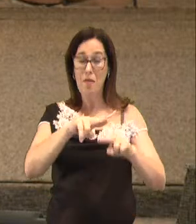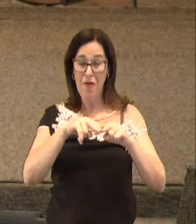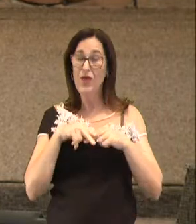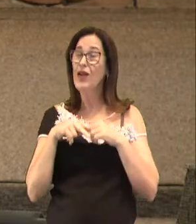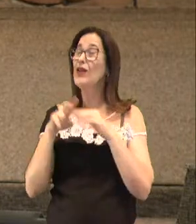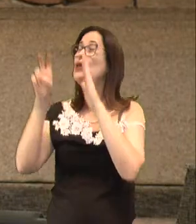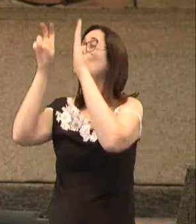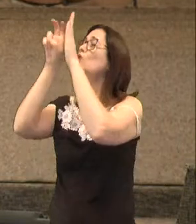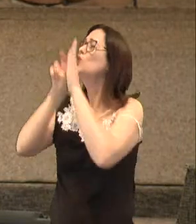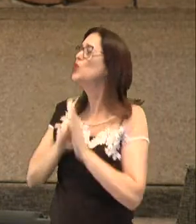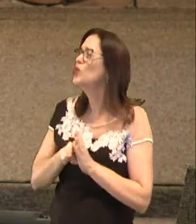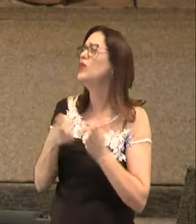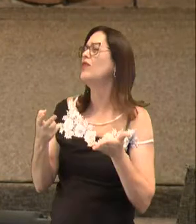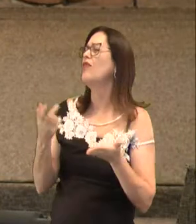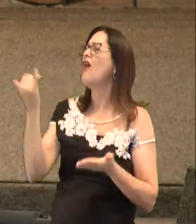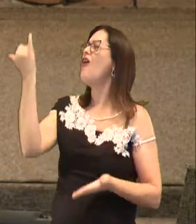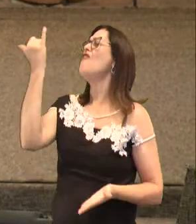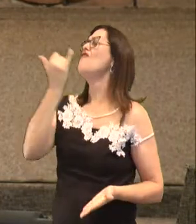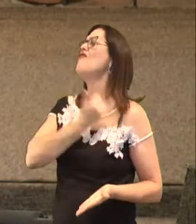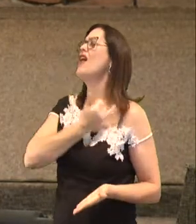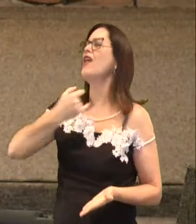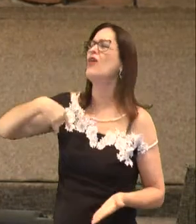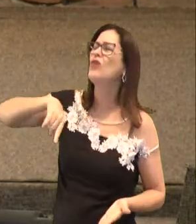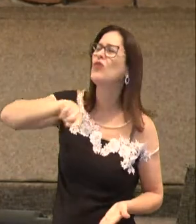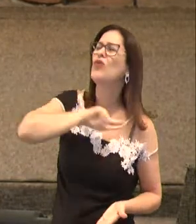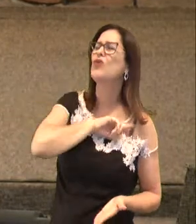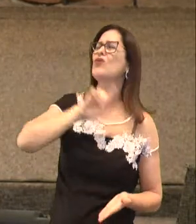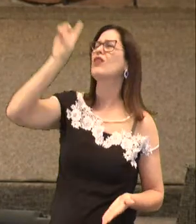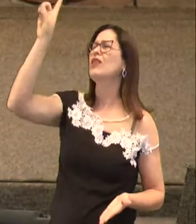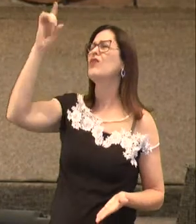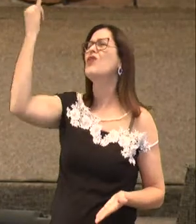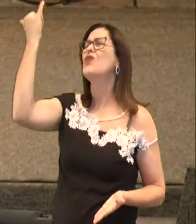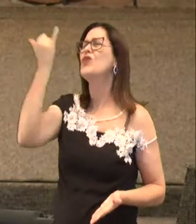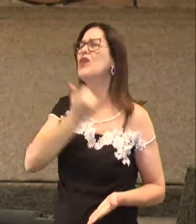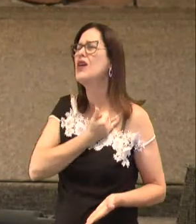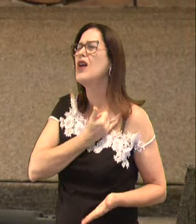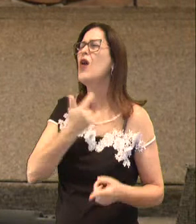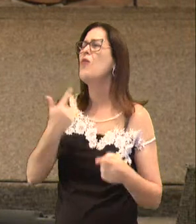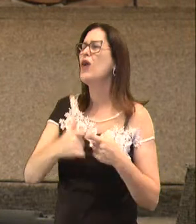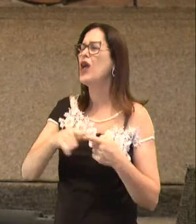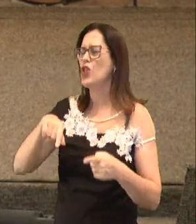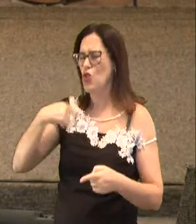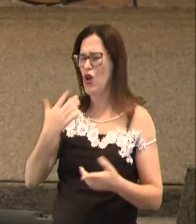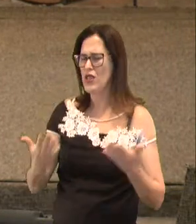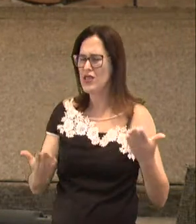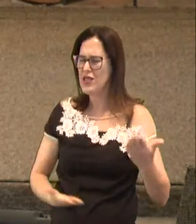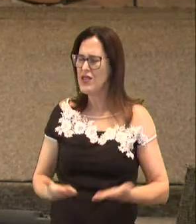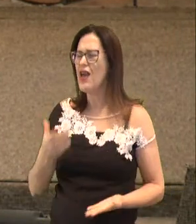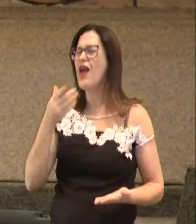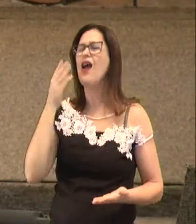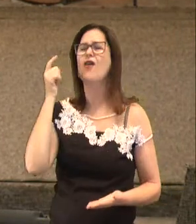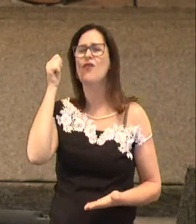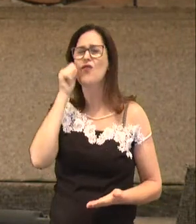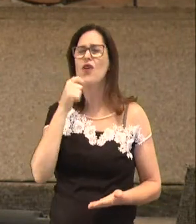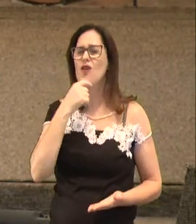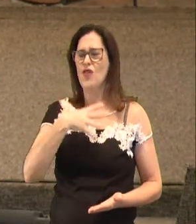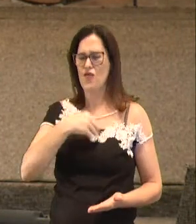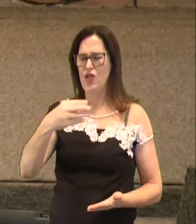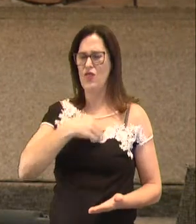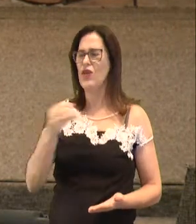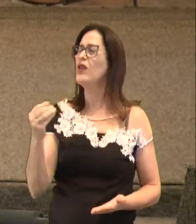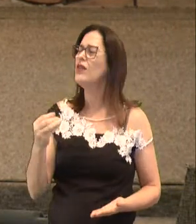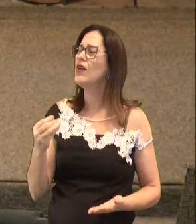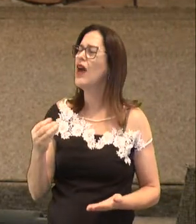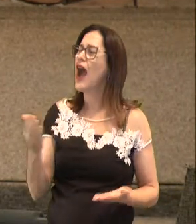te suplicamos, fala conosco, Deus, fala, pois nós, Teus servos e servas, Teus filhos e filhas,